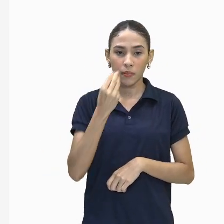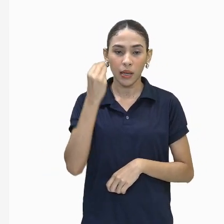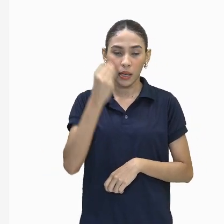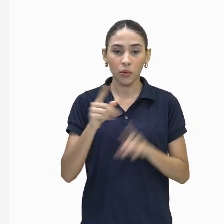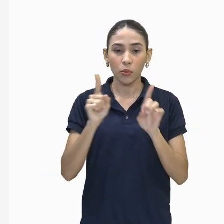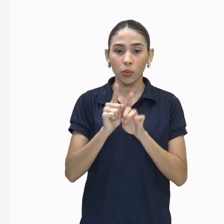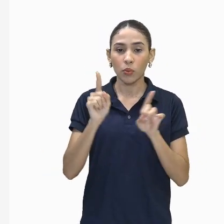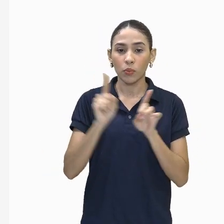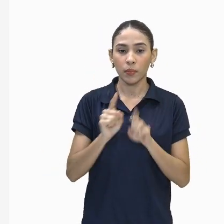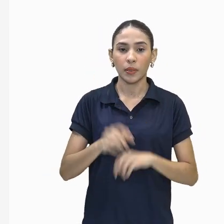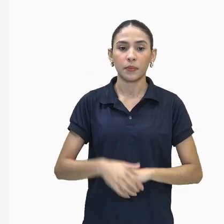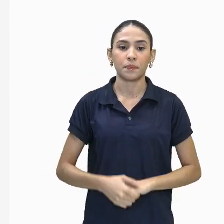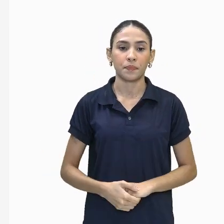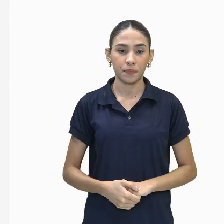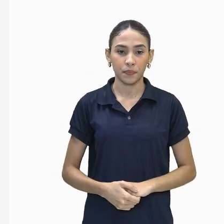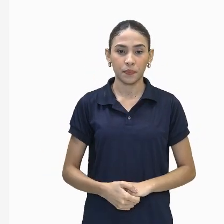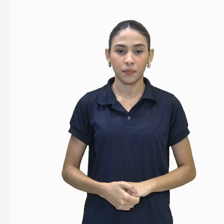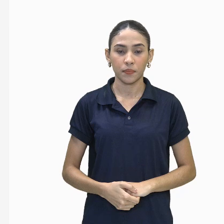de ocorrência e